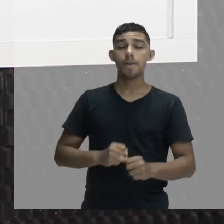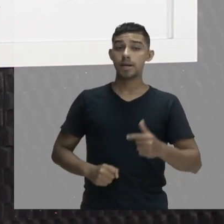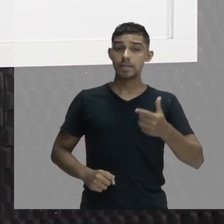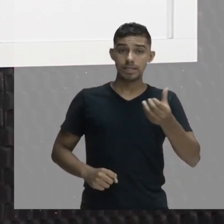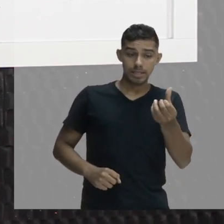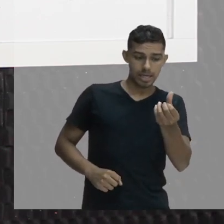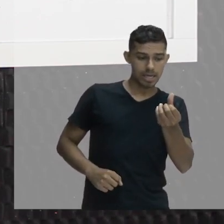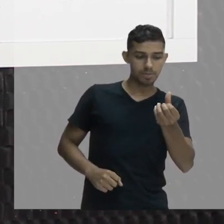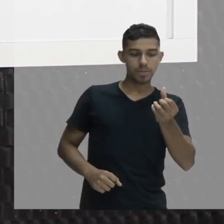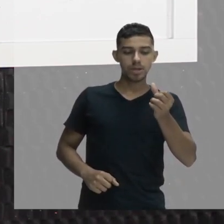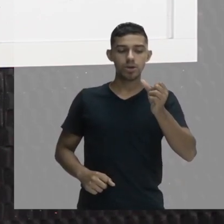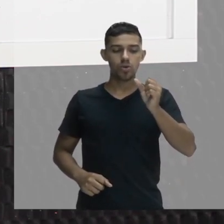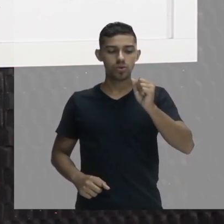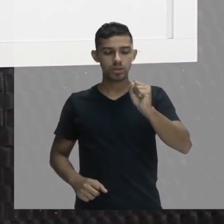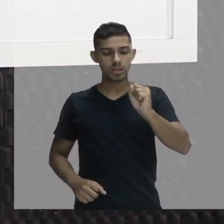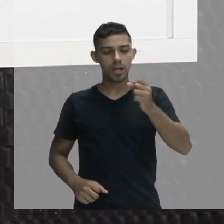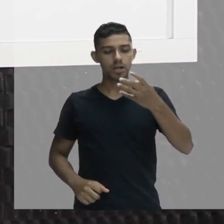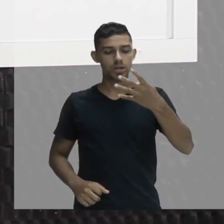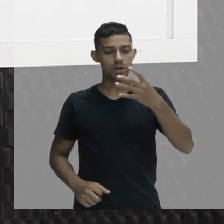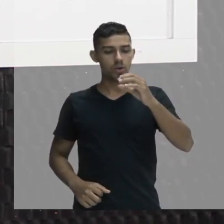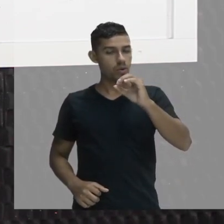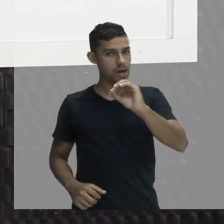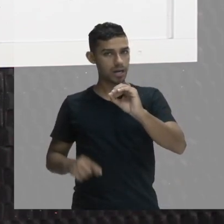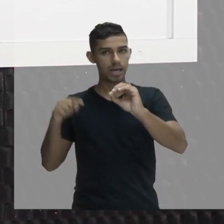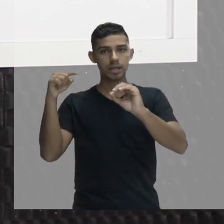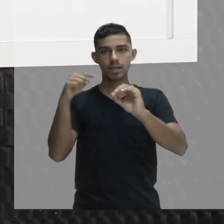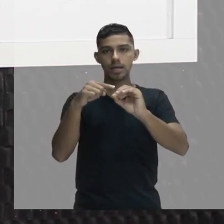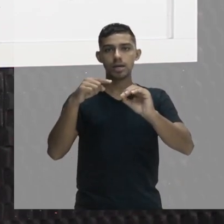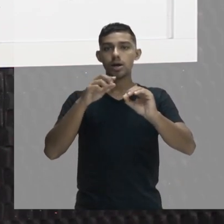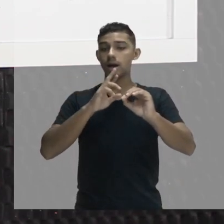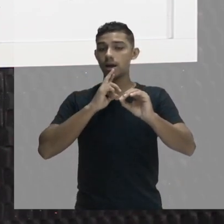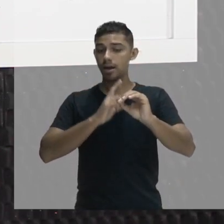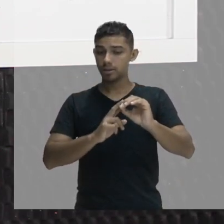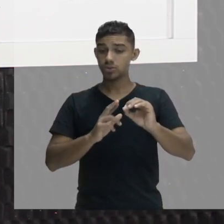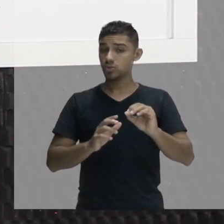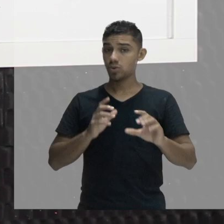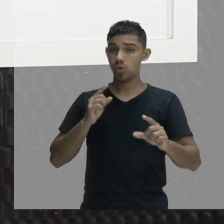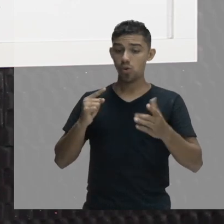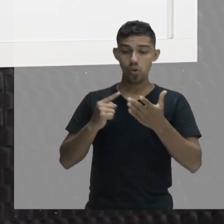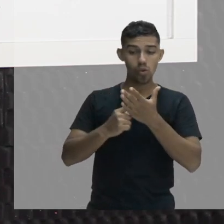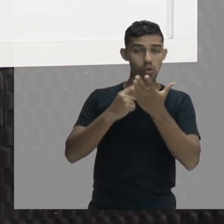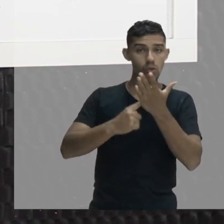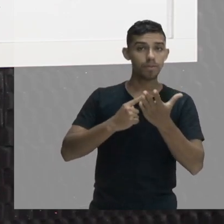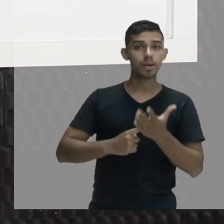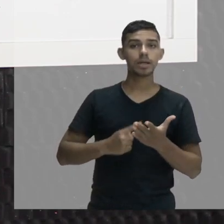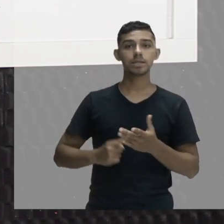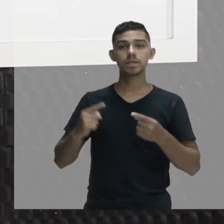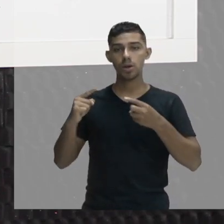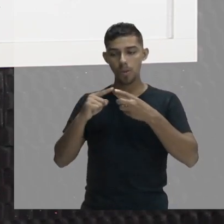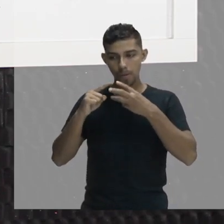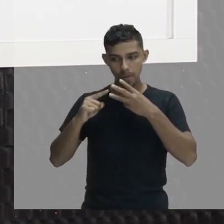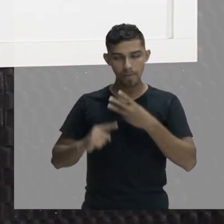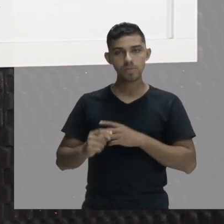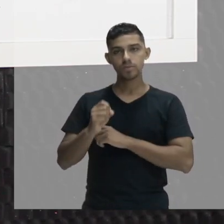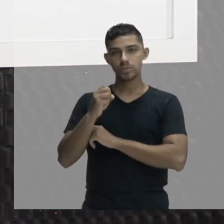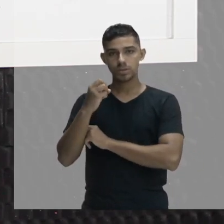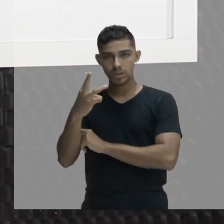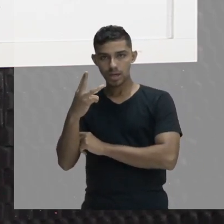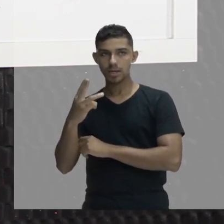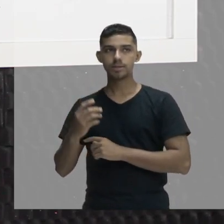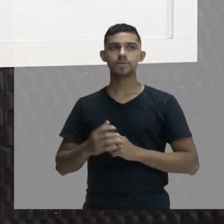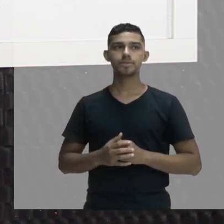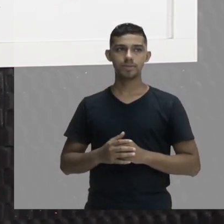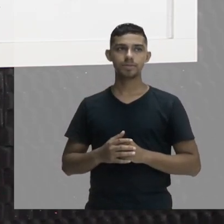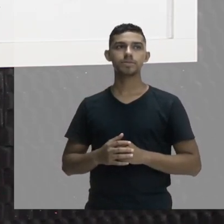6.840 arranjos, né, de 20 elementos para formar a combinação de 3. Certo? Vamos fazer mais uma